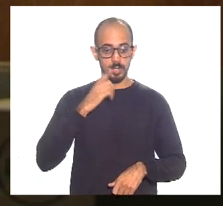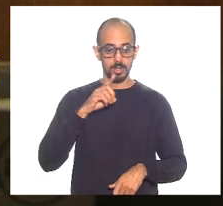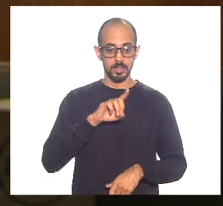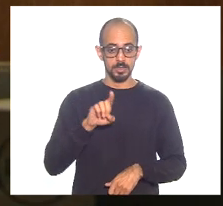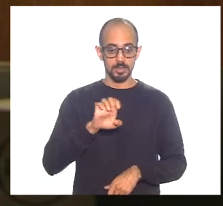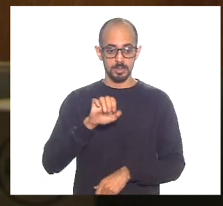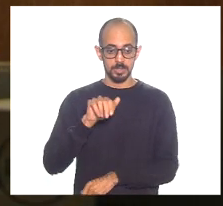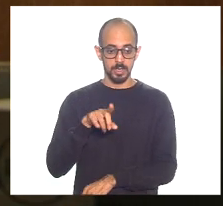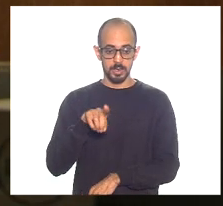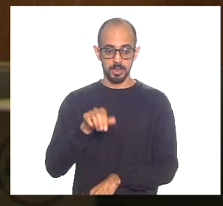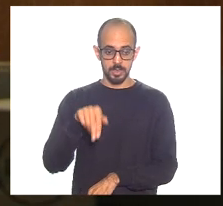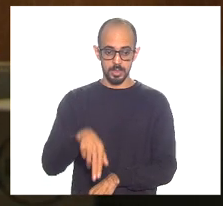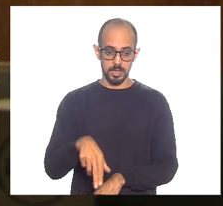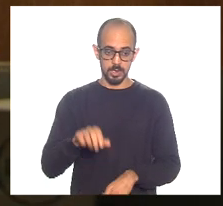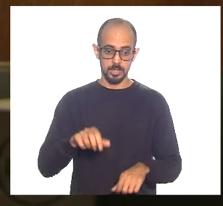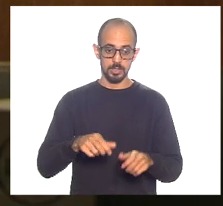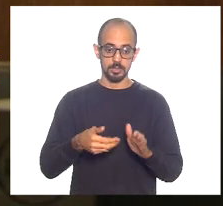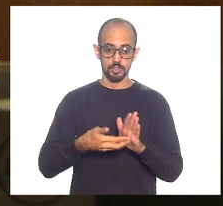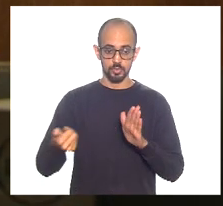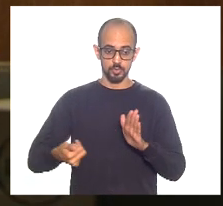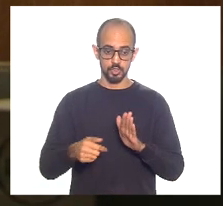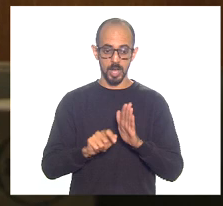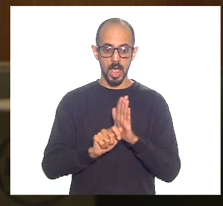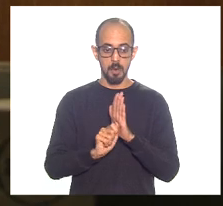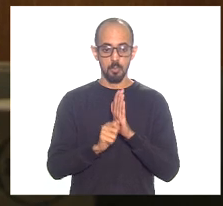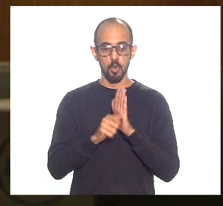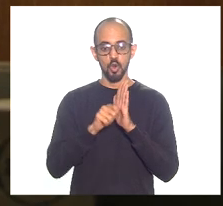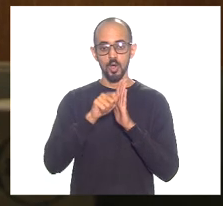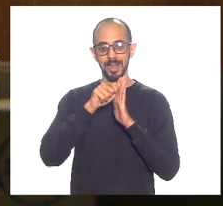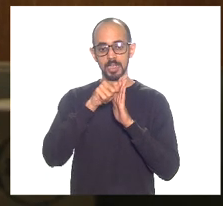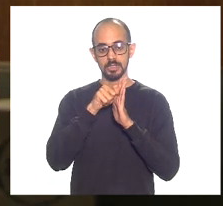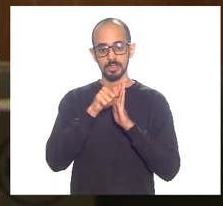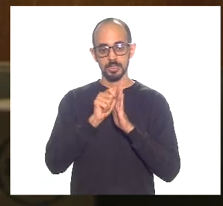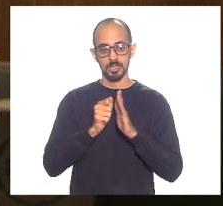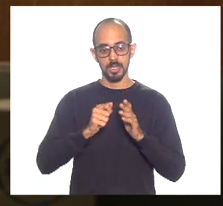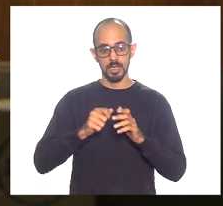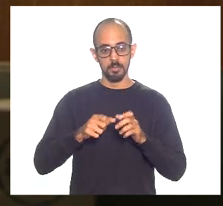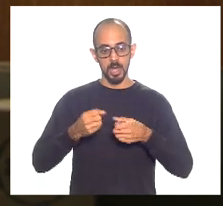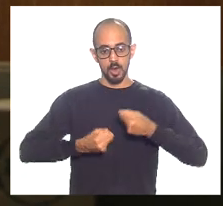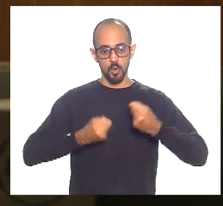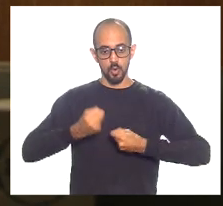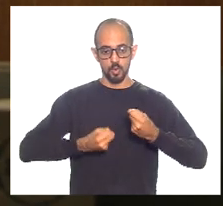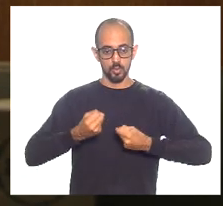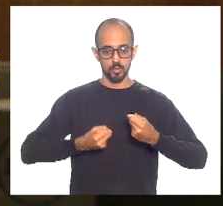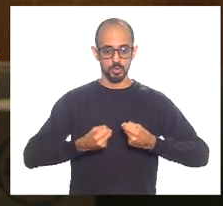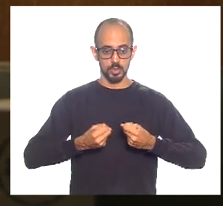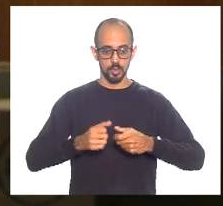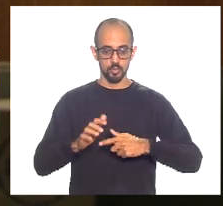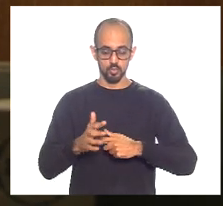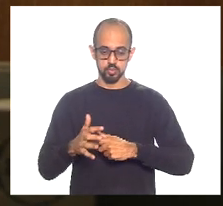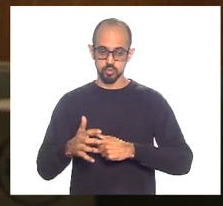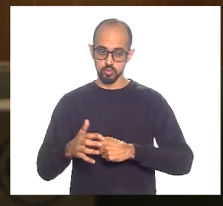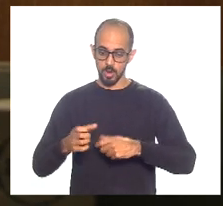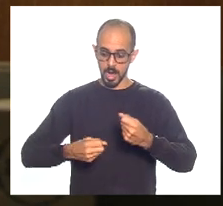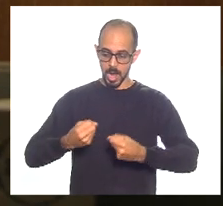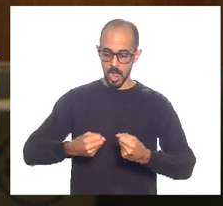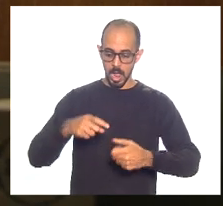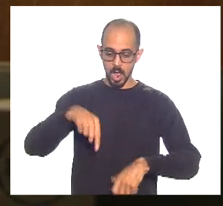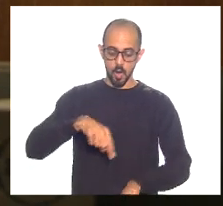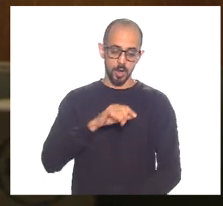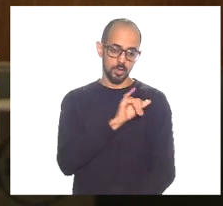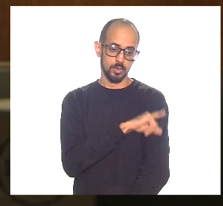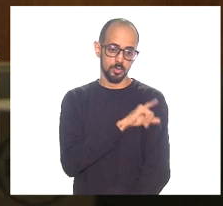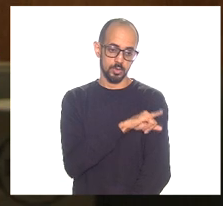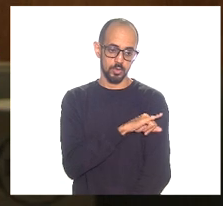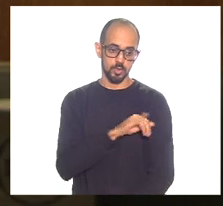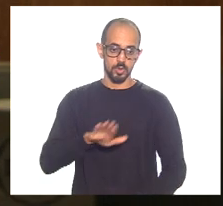a desburocratização do procedimento para transferência de veículos automotores no Estado do Rio de Janeiro e da outras providências. Pendente de pareceres